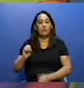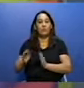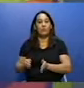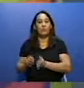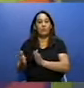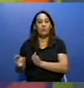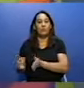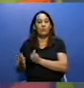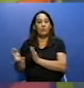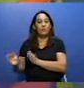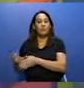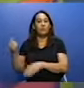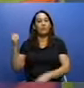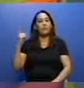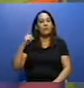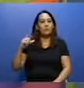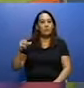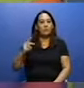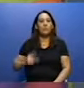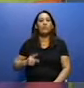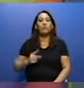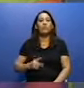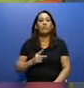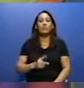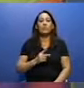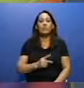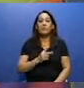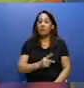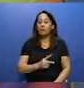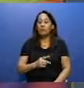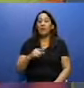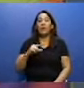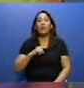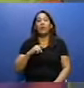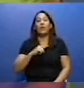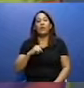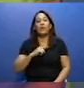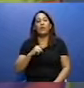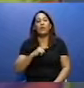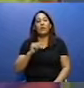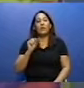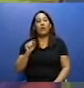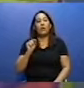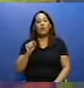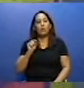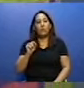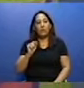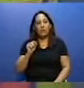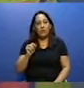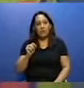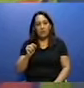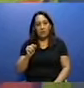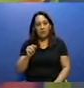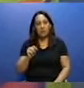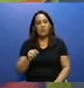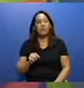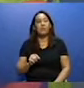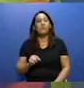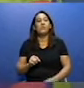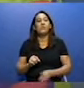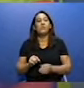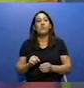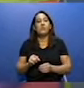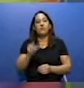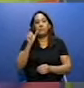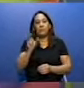para ser sequência, tem que ter um motivo. Lembra daquela aula que tinha um quarto cheio de faixinhas